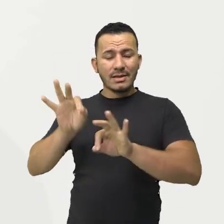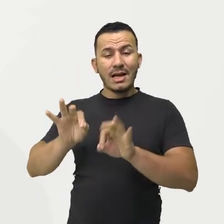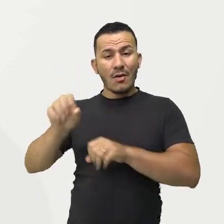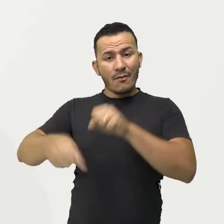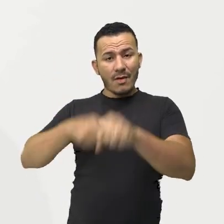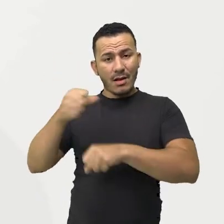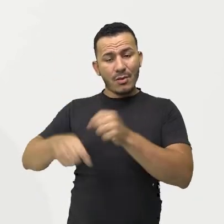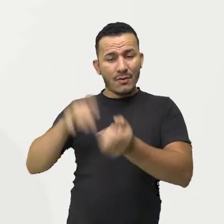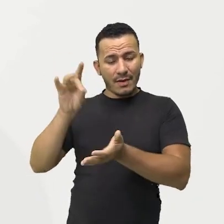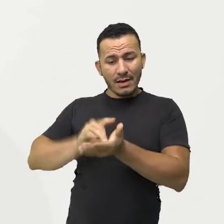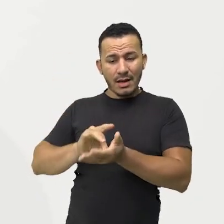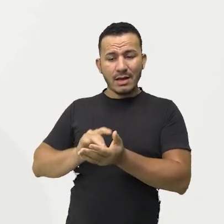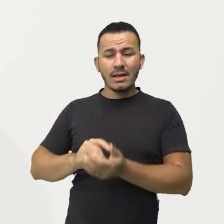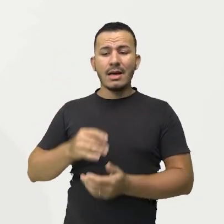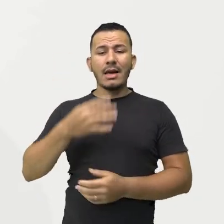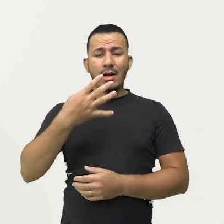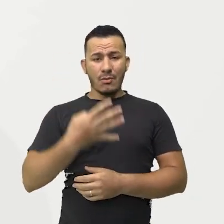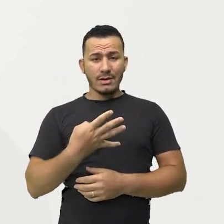aqui. É